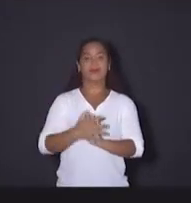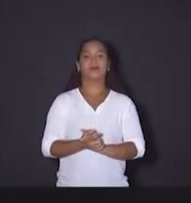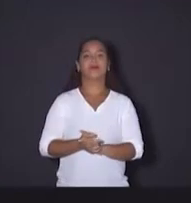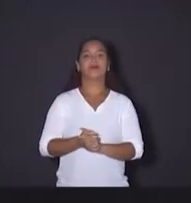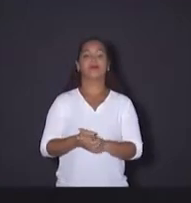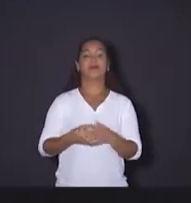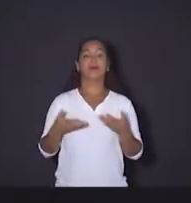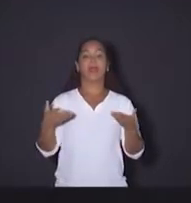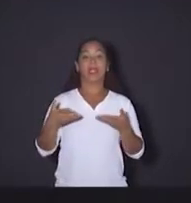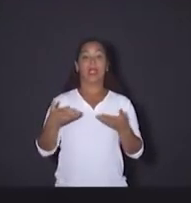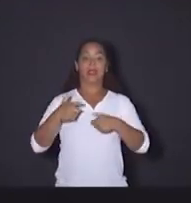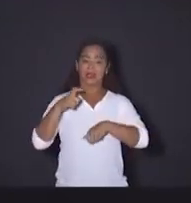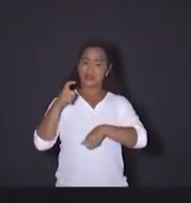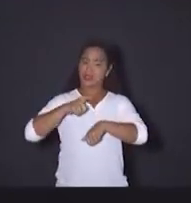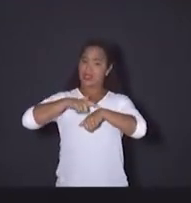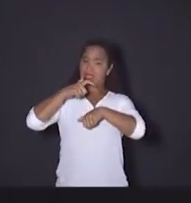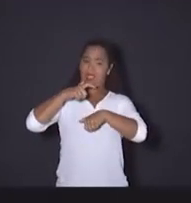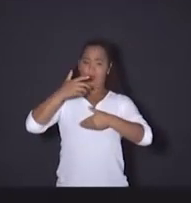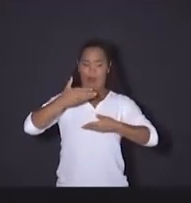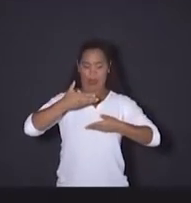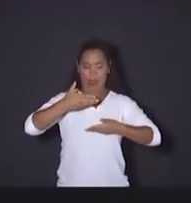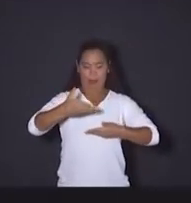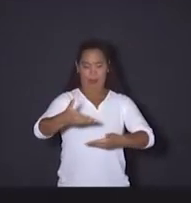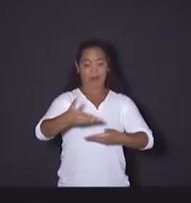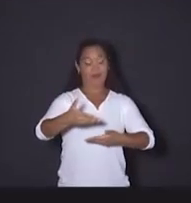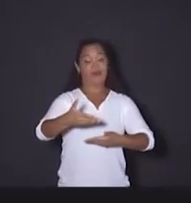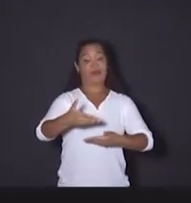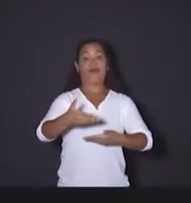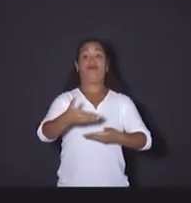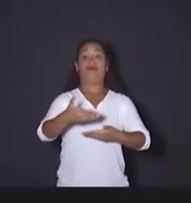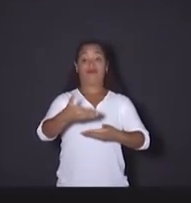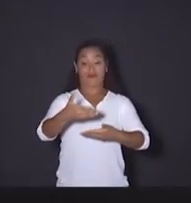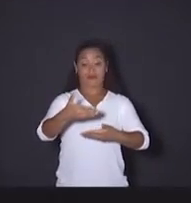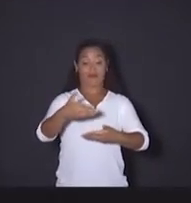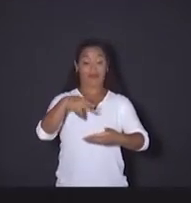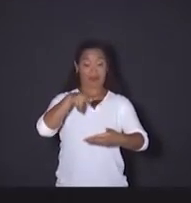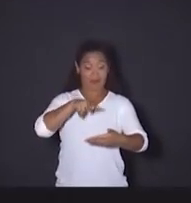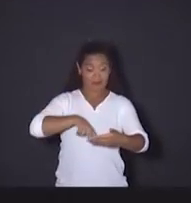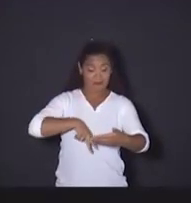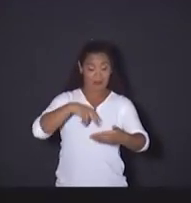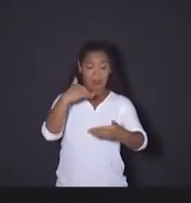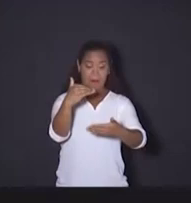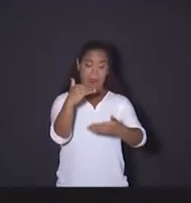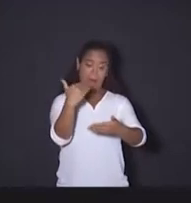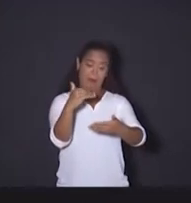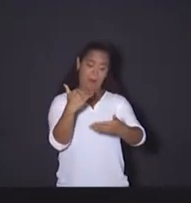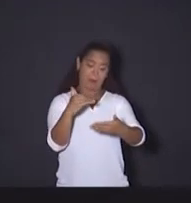Imediatamente, quando eu recebi o convite e vendo a programação